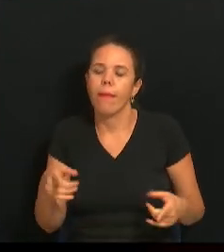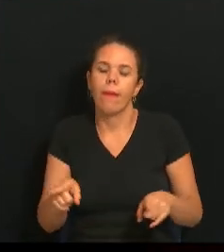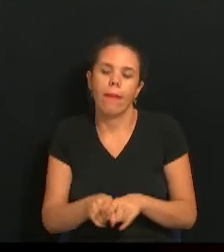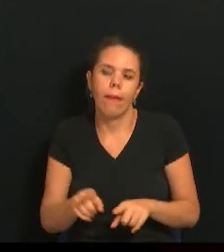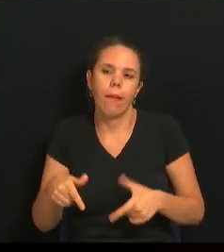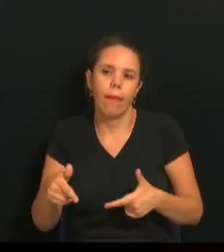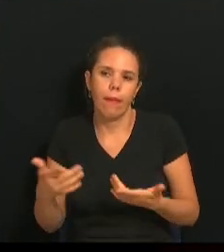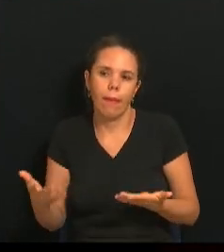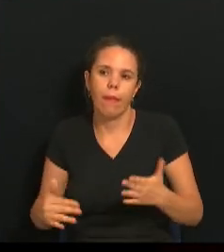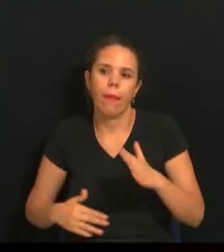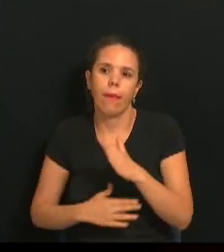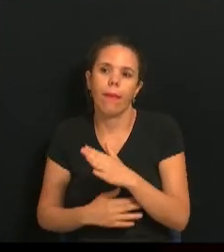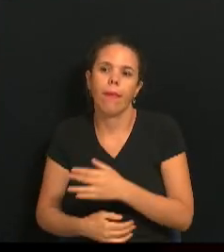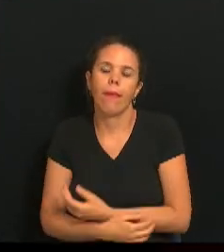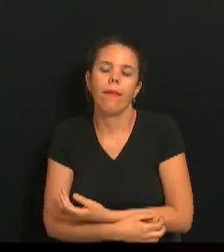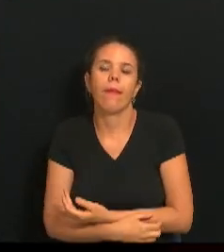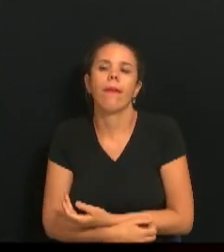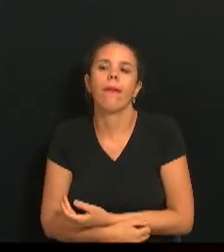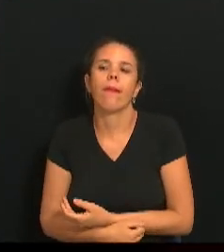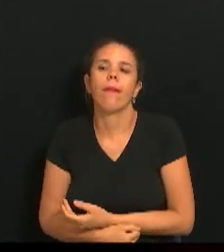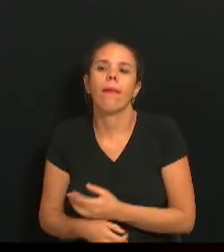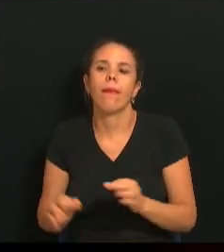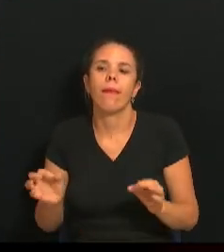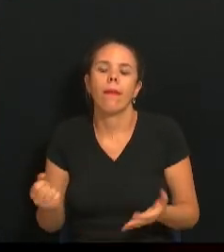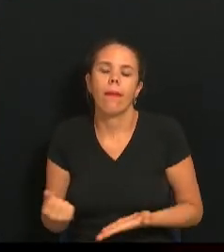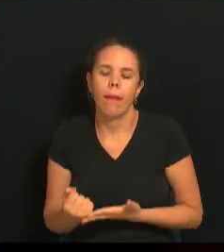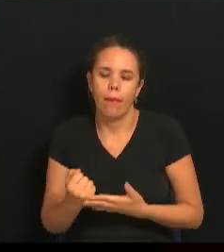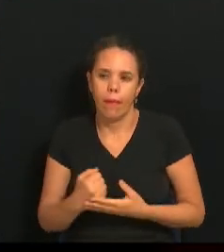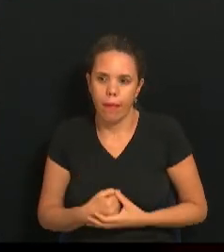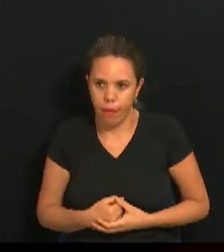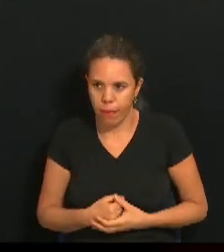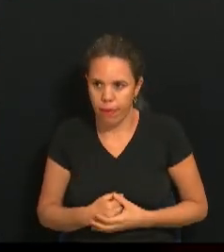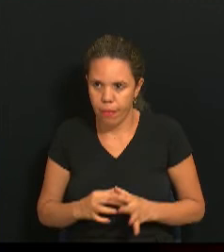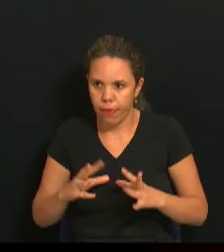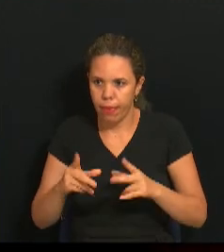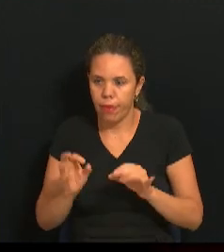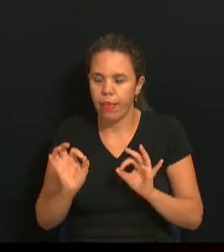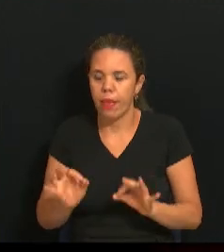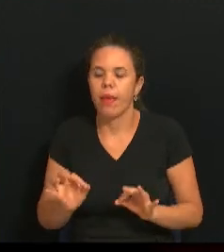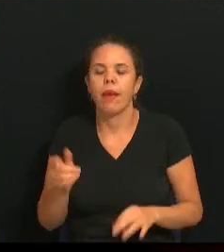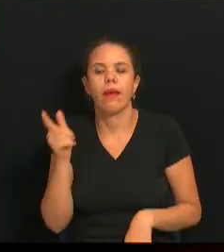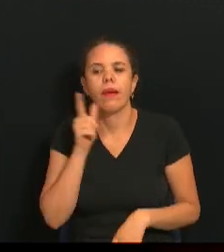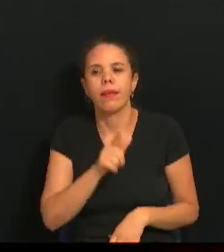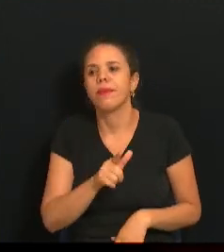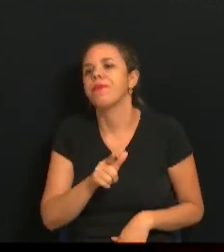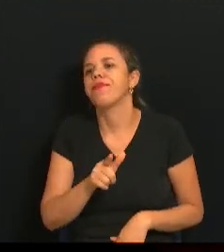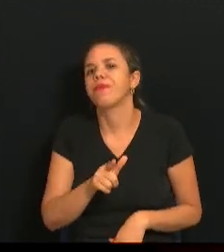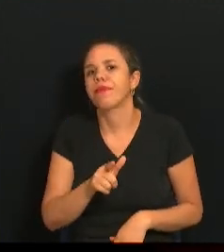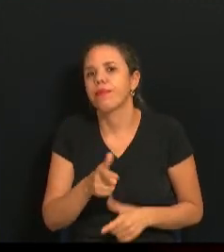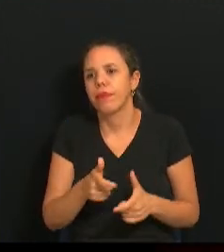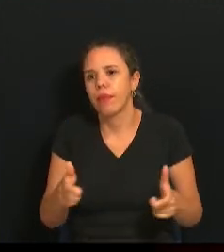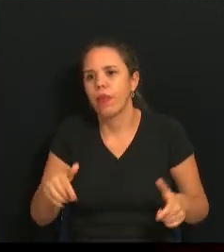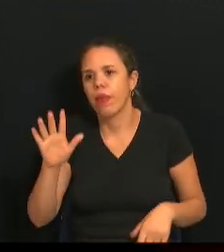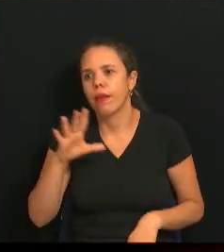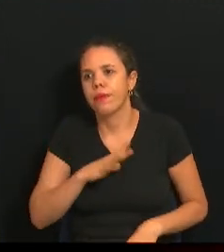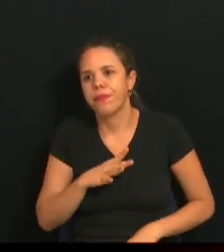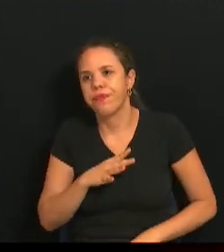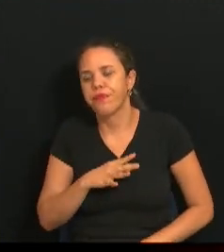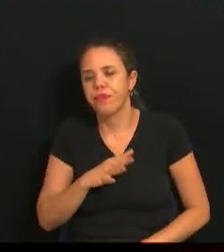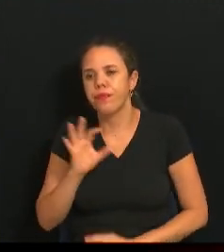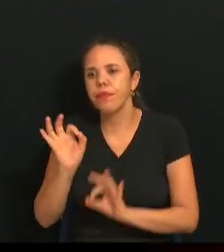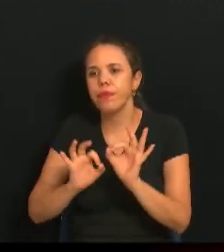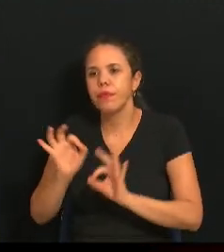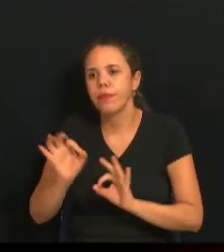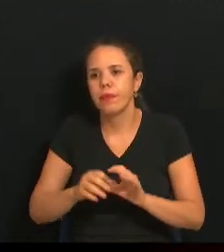essa legislação, com certeza pode contribuir para que tudo isso se intensifique na cidade, fazendo um ajuste fino